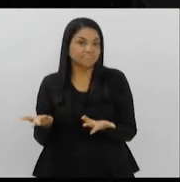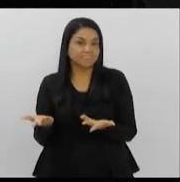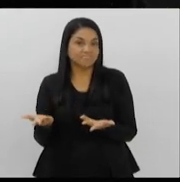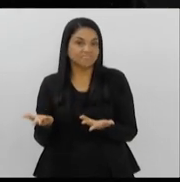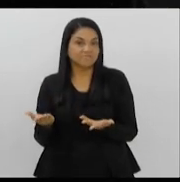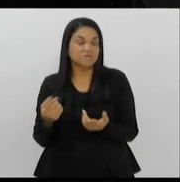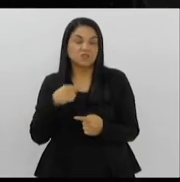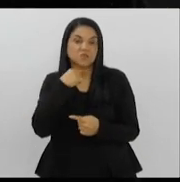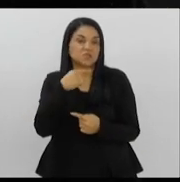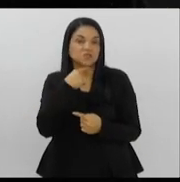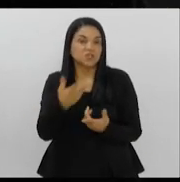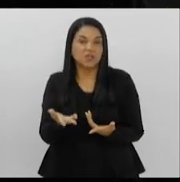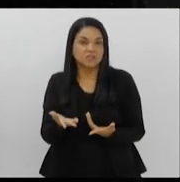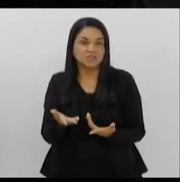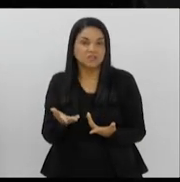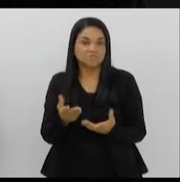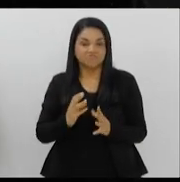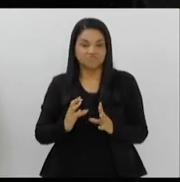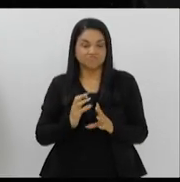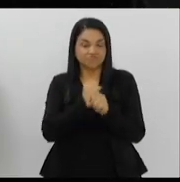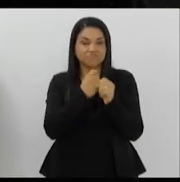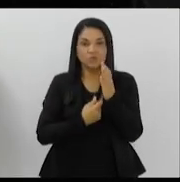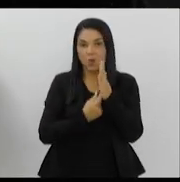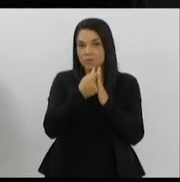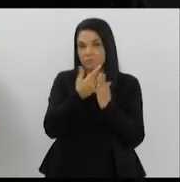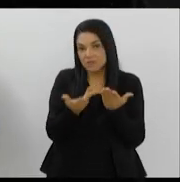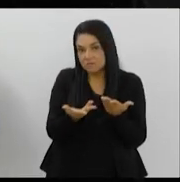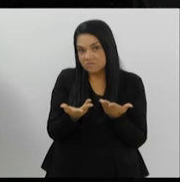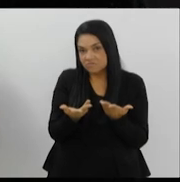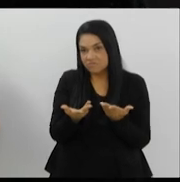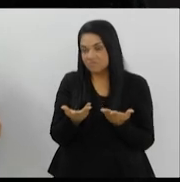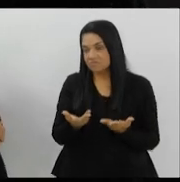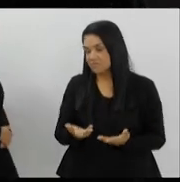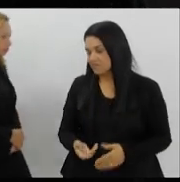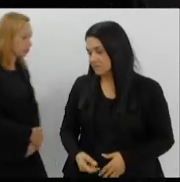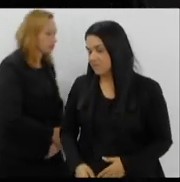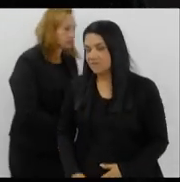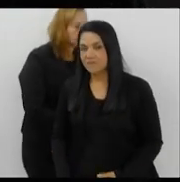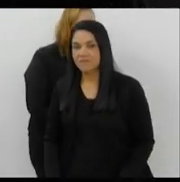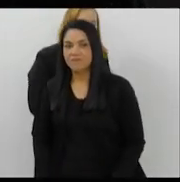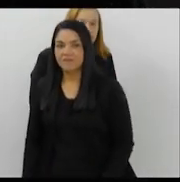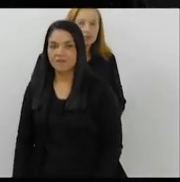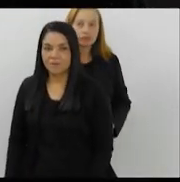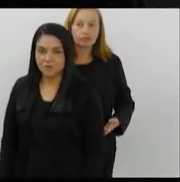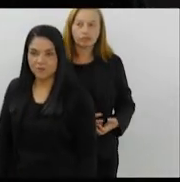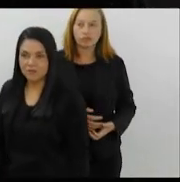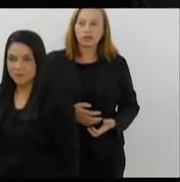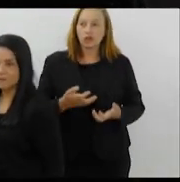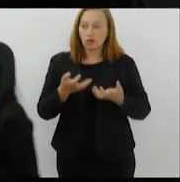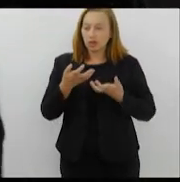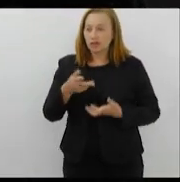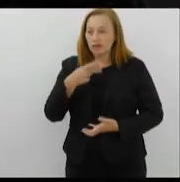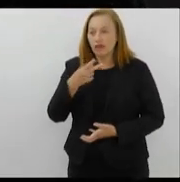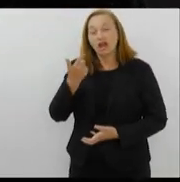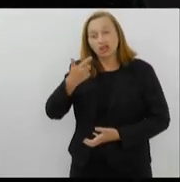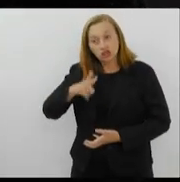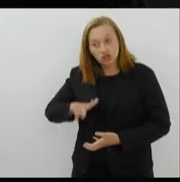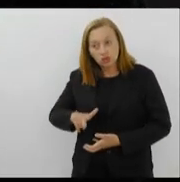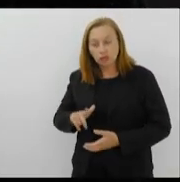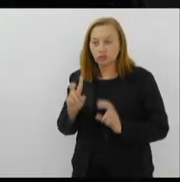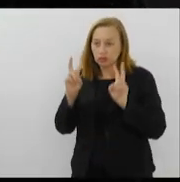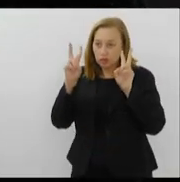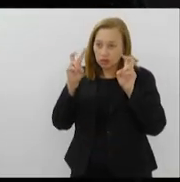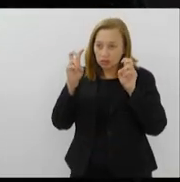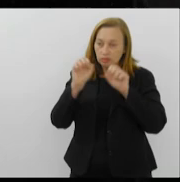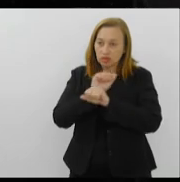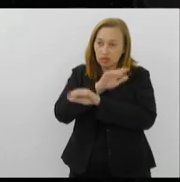que adiantou o orçamento? Então, eu quis trazer novamente essas teses para ficar absolutamente clara